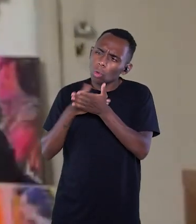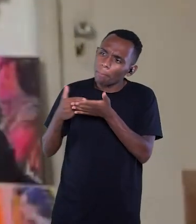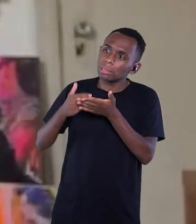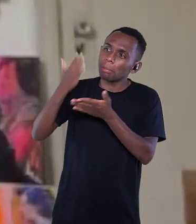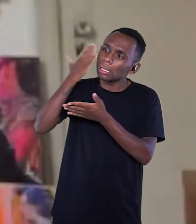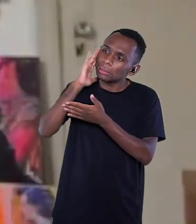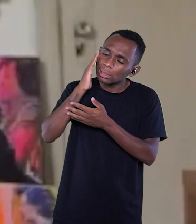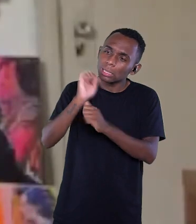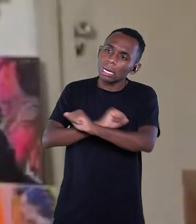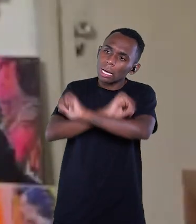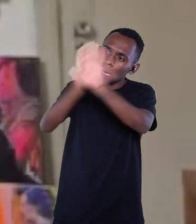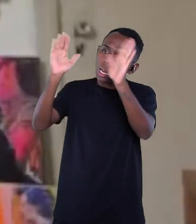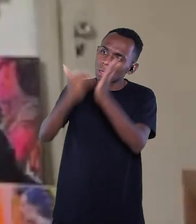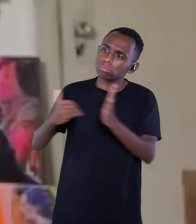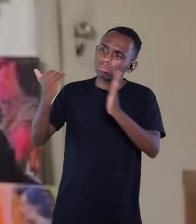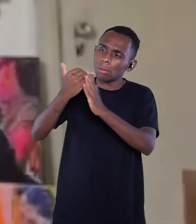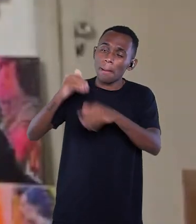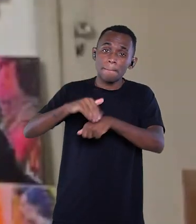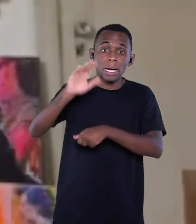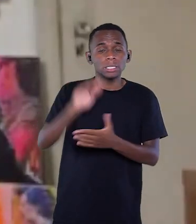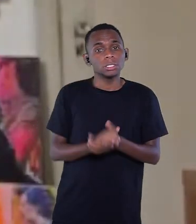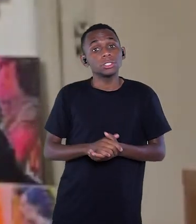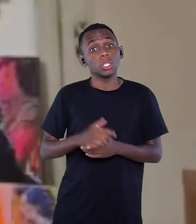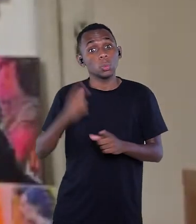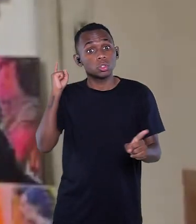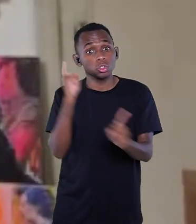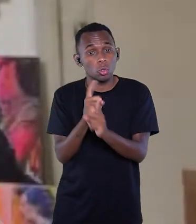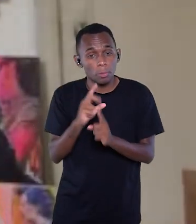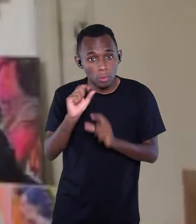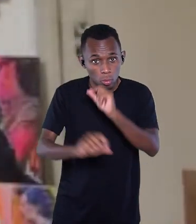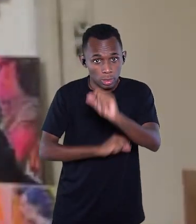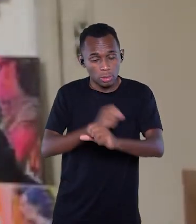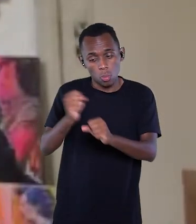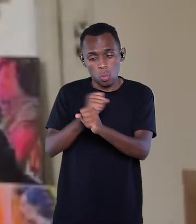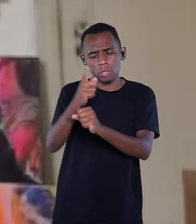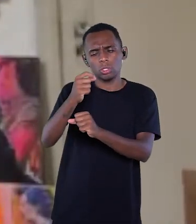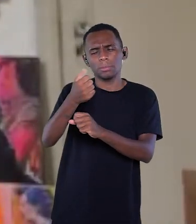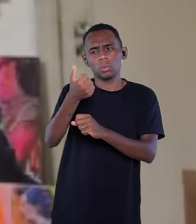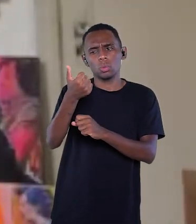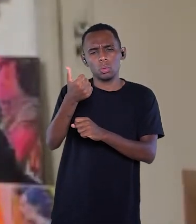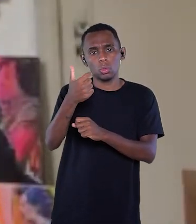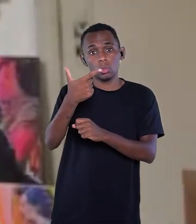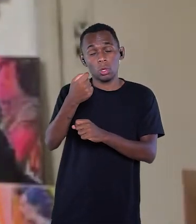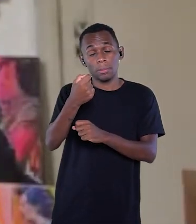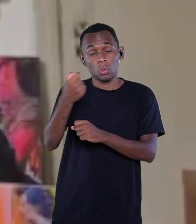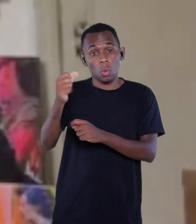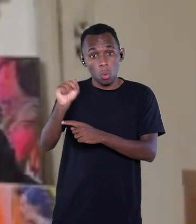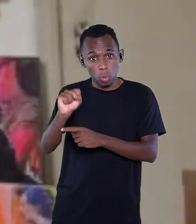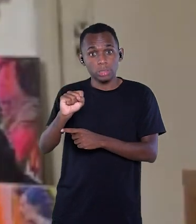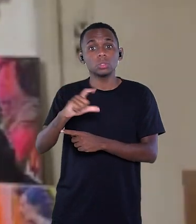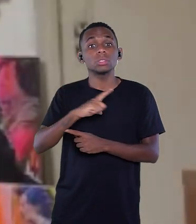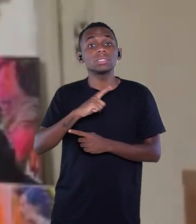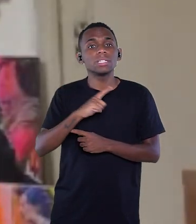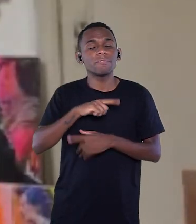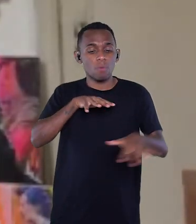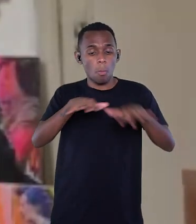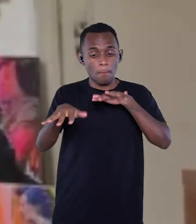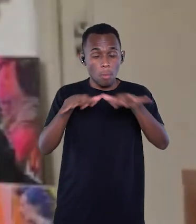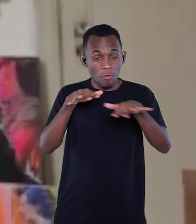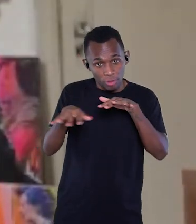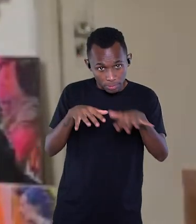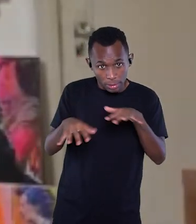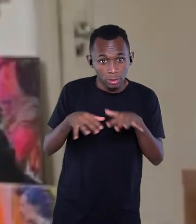para entender um pouco mais. E aí, nesse meio tempo, eu descubro que em 2008, se eu não me engano, eu falo disso no livro, existiu um